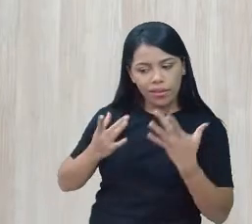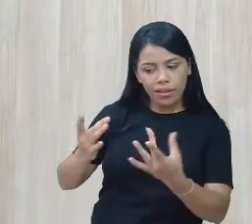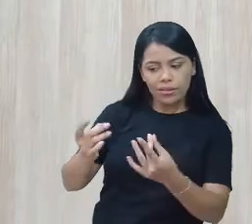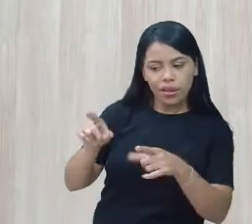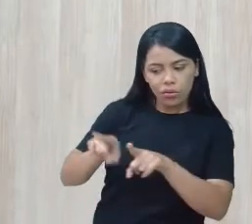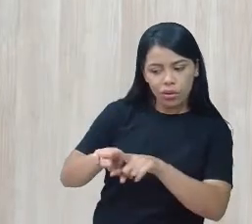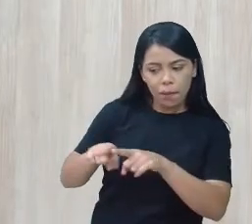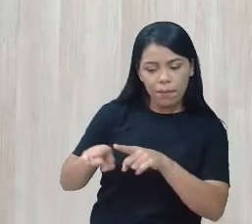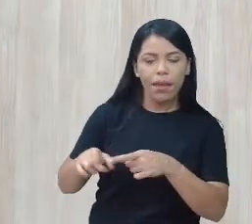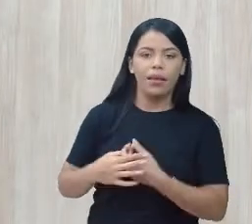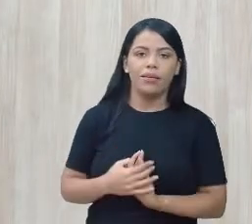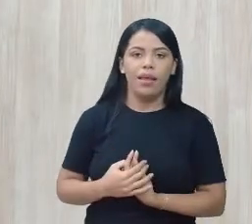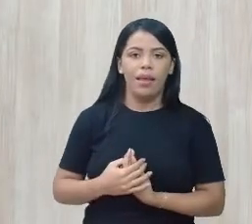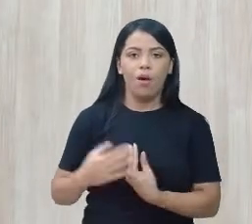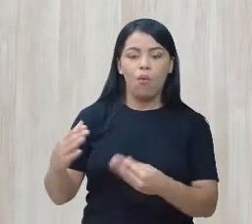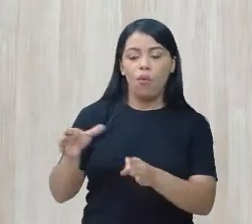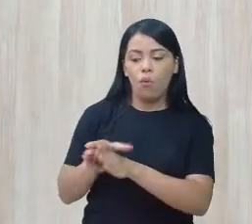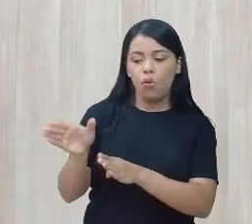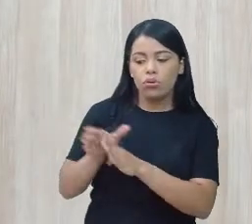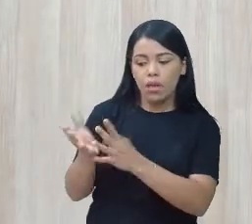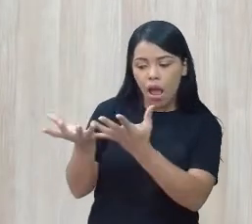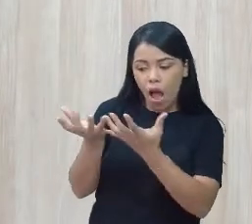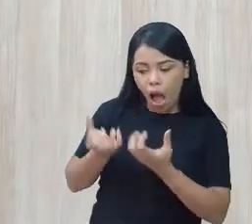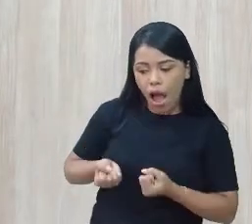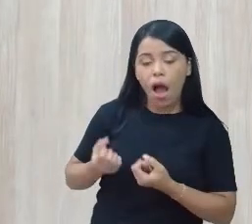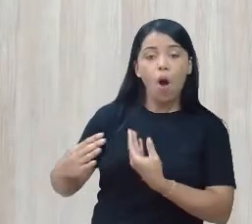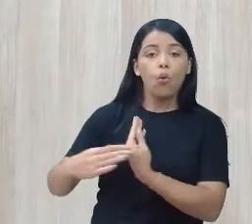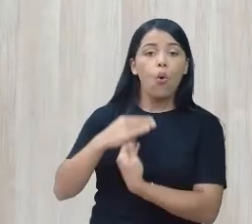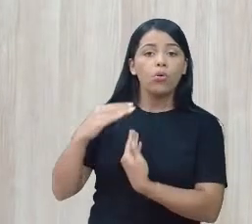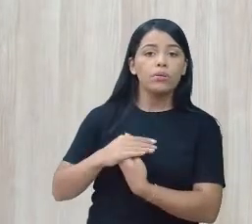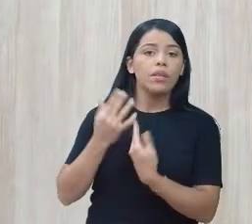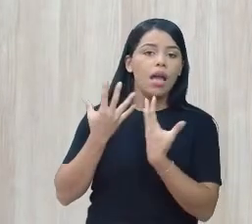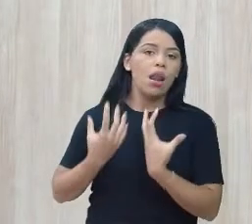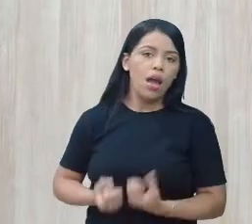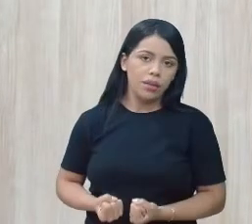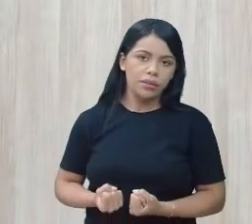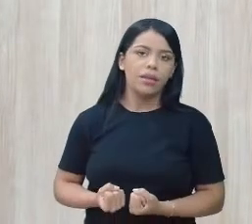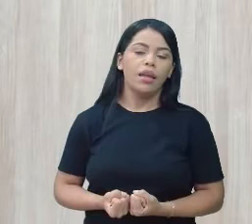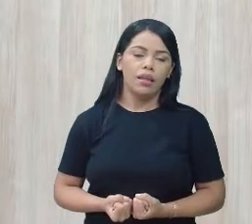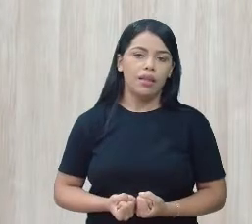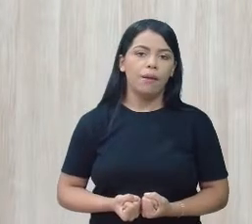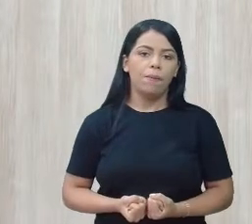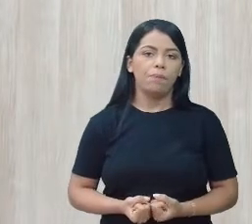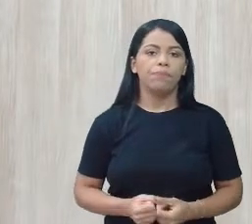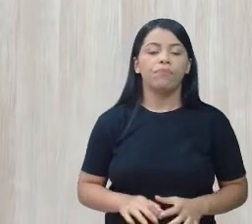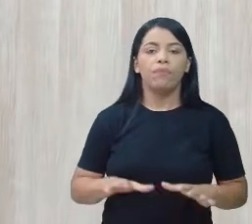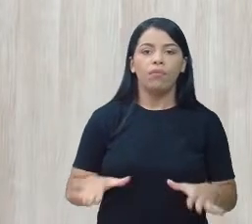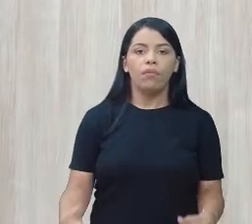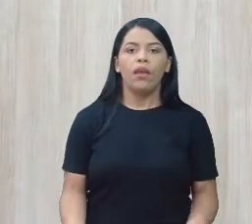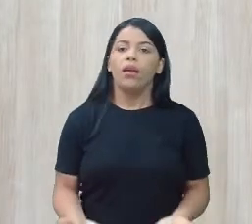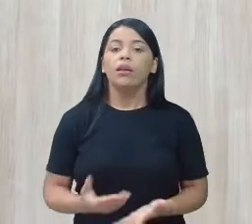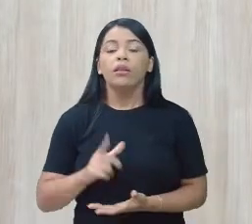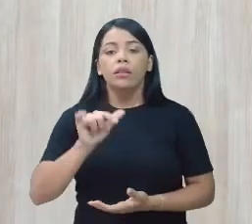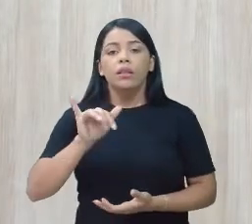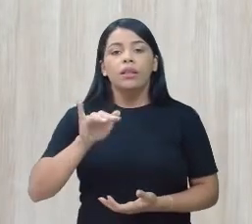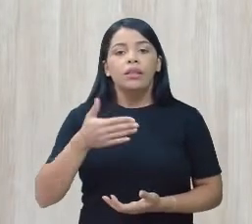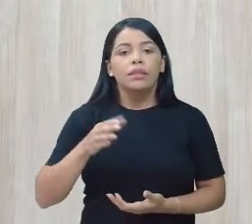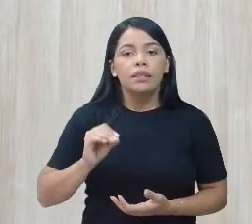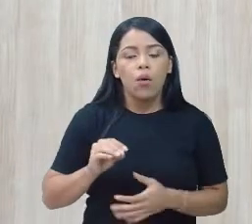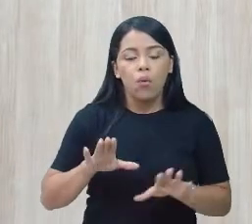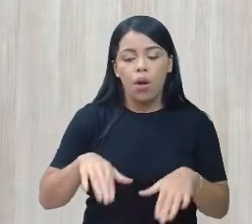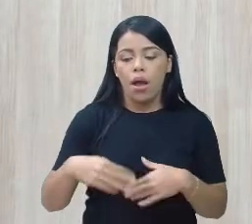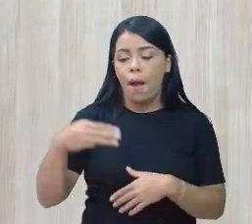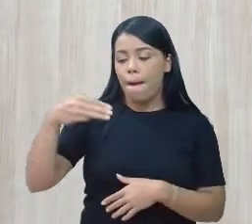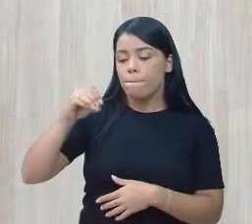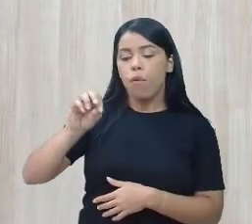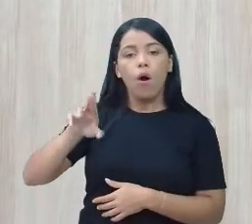tirar da experiência delas alguma coisa boa para a nossa vida. Então, olha, a lição, qual é a moral que fica por